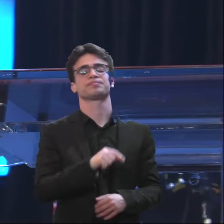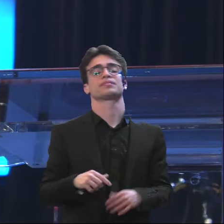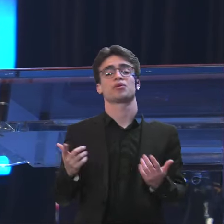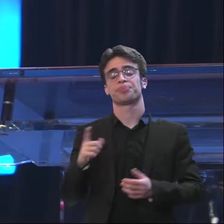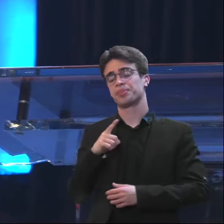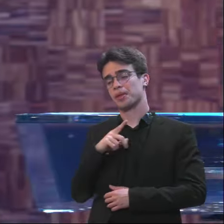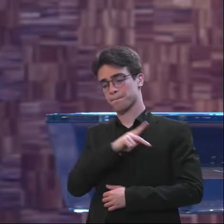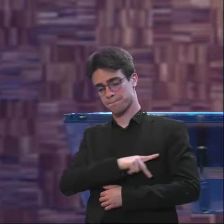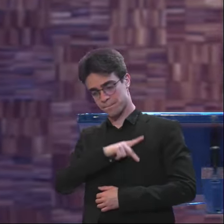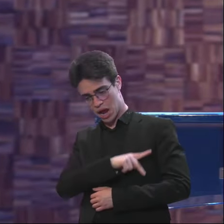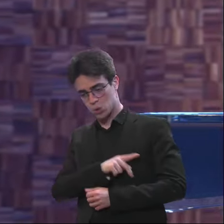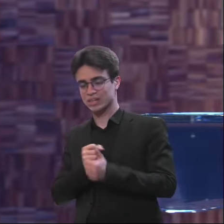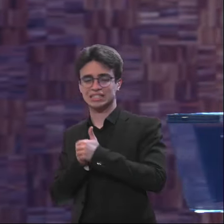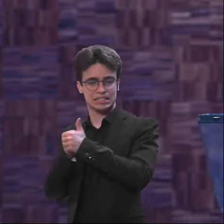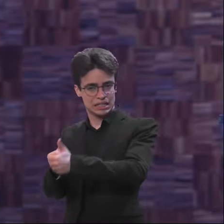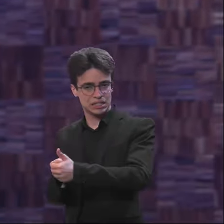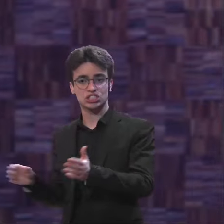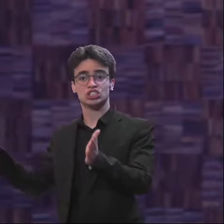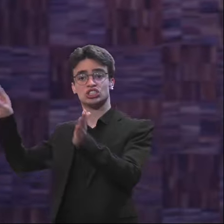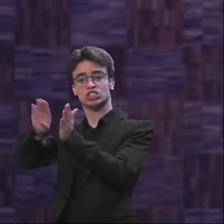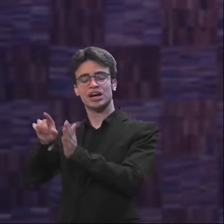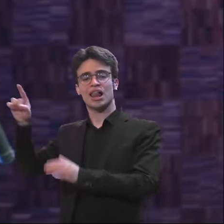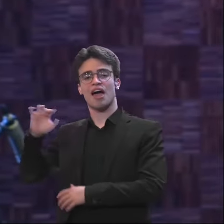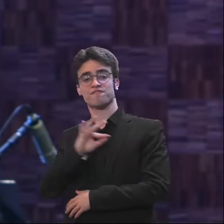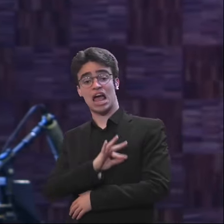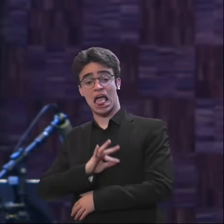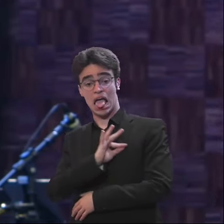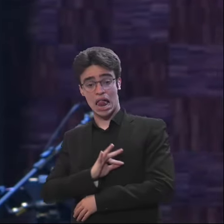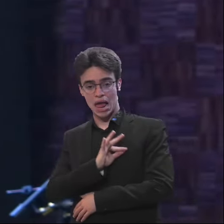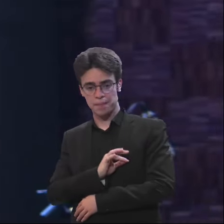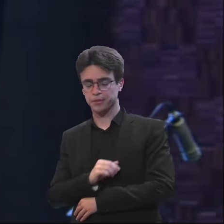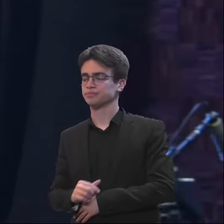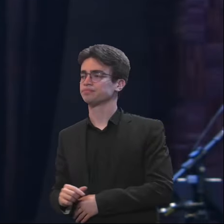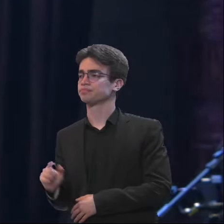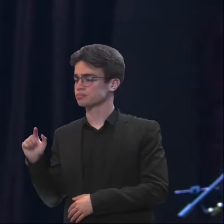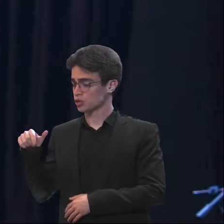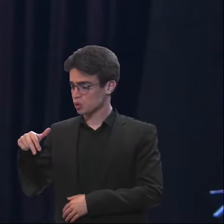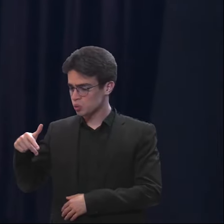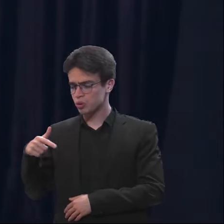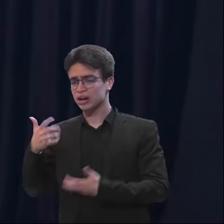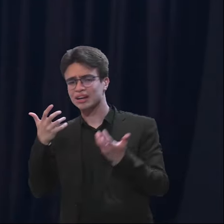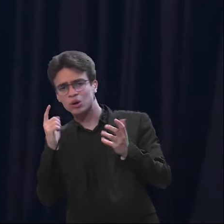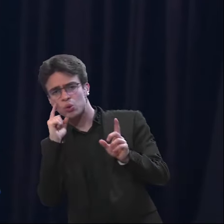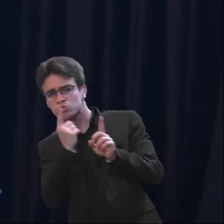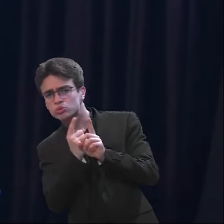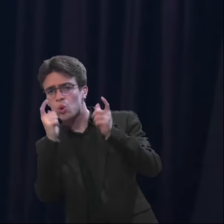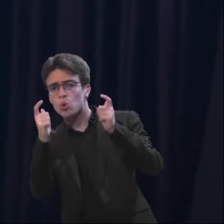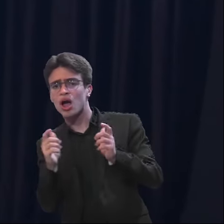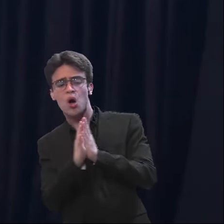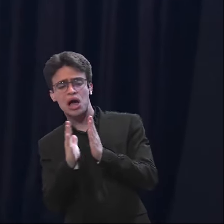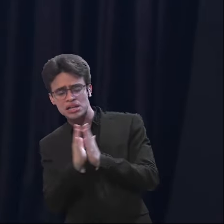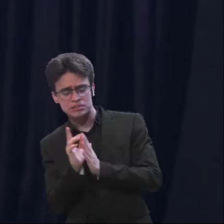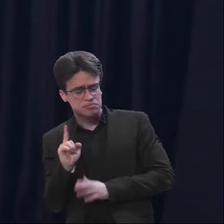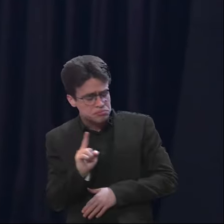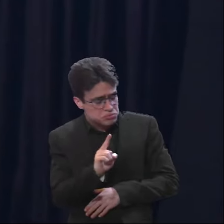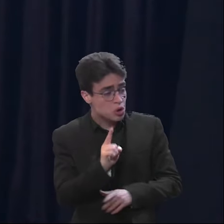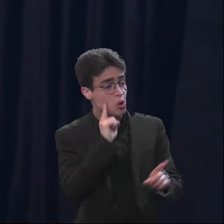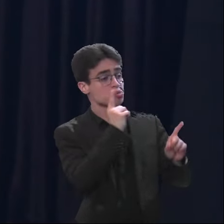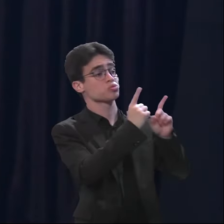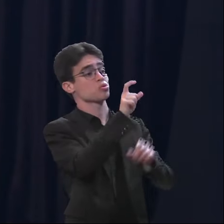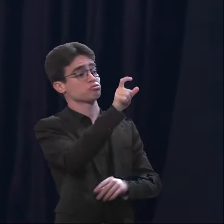eles vão procurar um lugar de oração. E encontram aquela mulher. A Bíblia diz que eles pregam o evangelho para